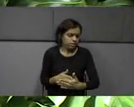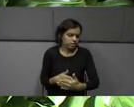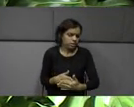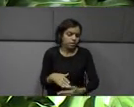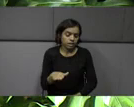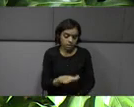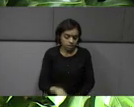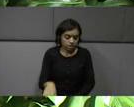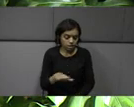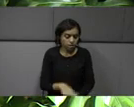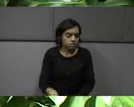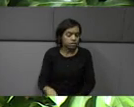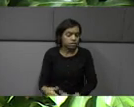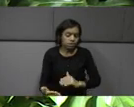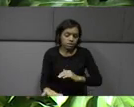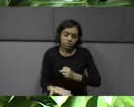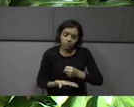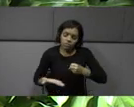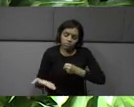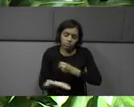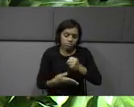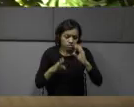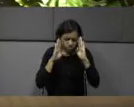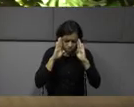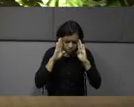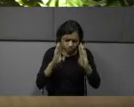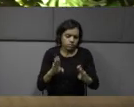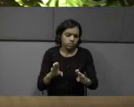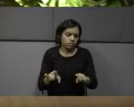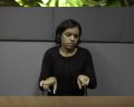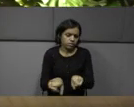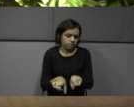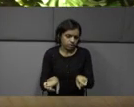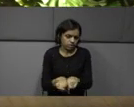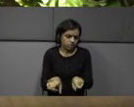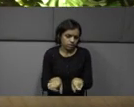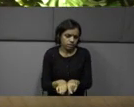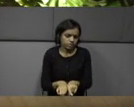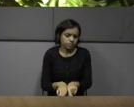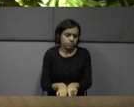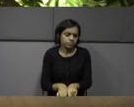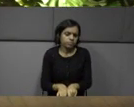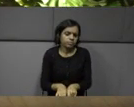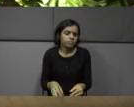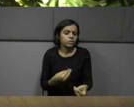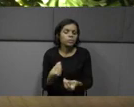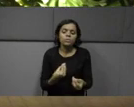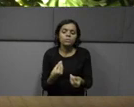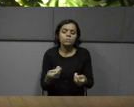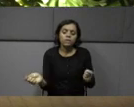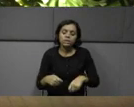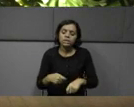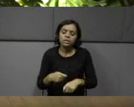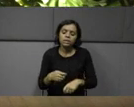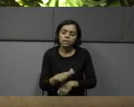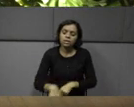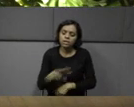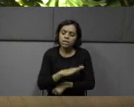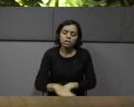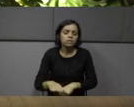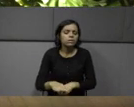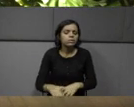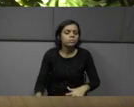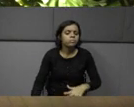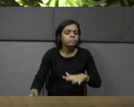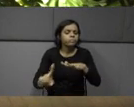a gente considera como fundamental outra escala do processo participativo como é que a gente recebe as crianças nesse modelo ea